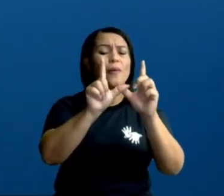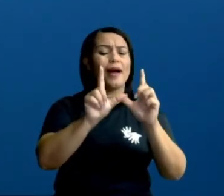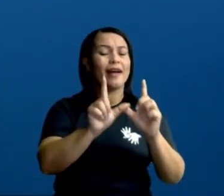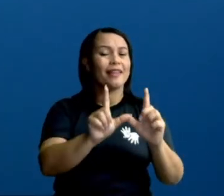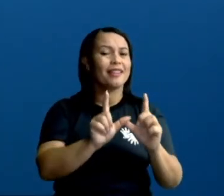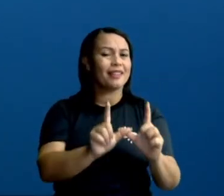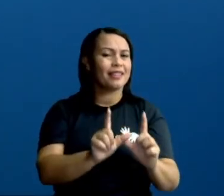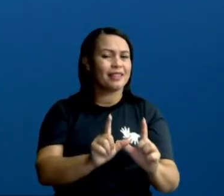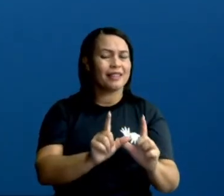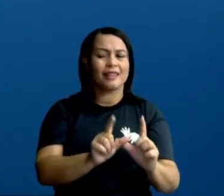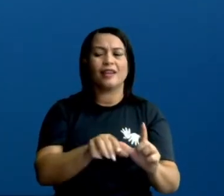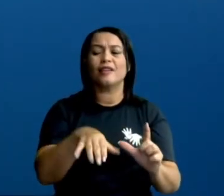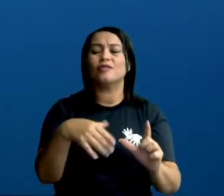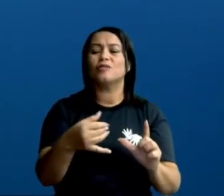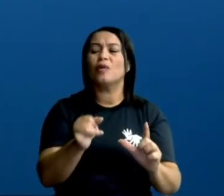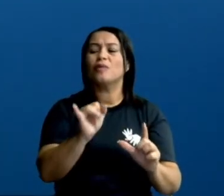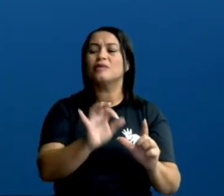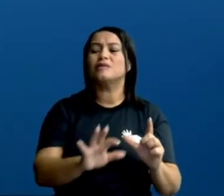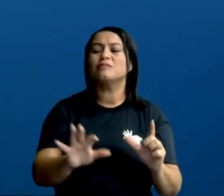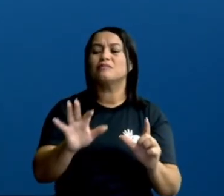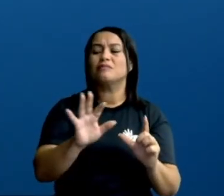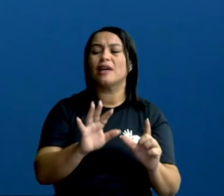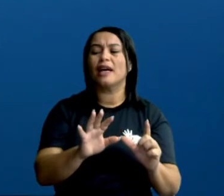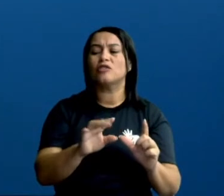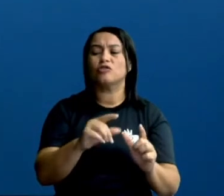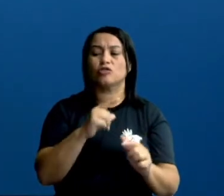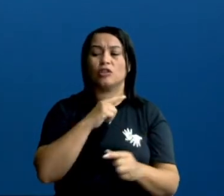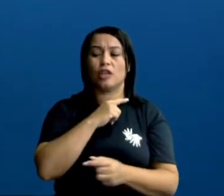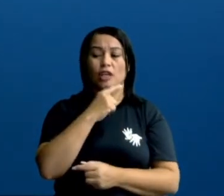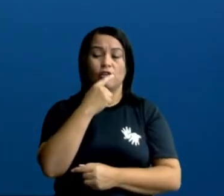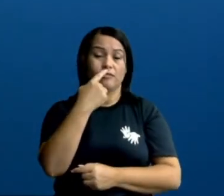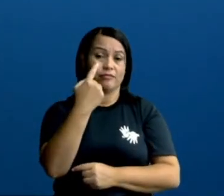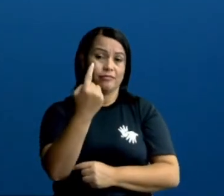quais dessas figuras aqui é ele, né? Só sobrou uma que é a